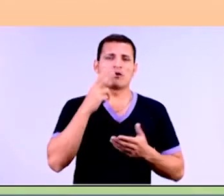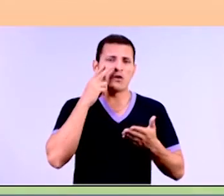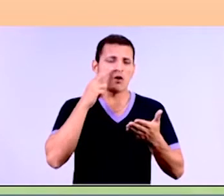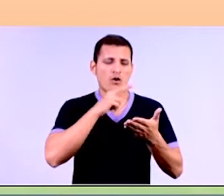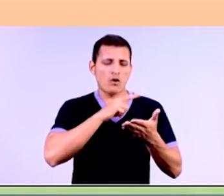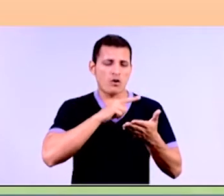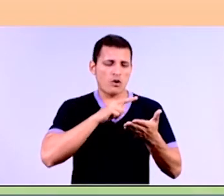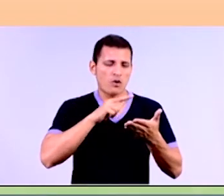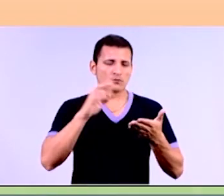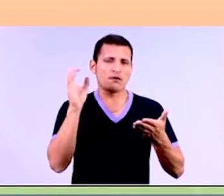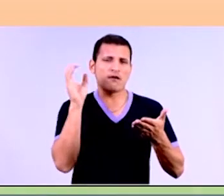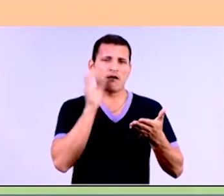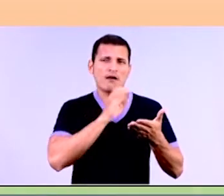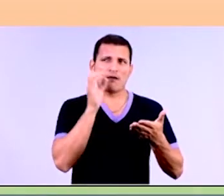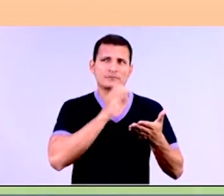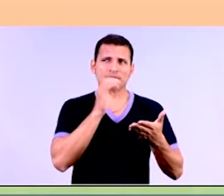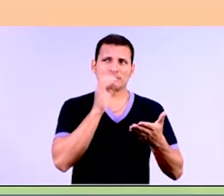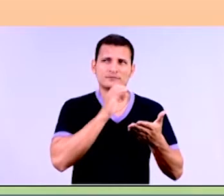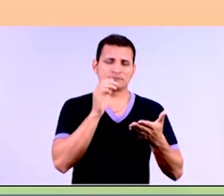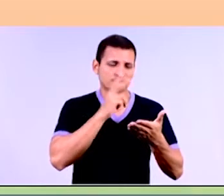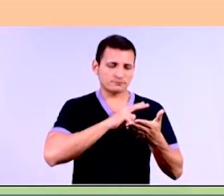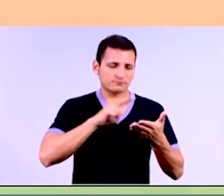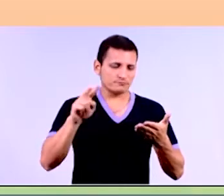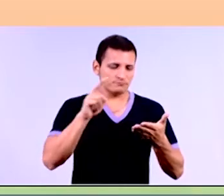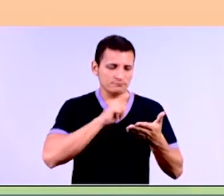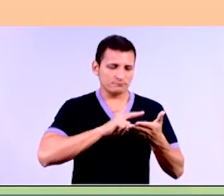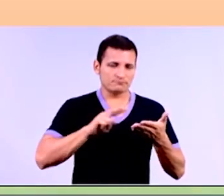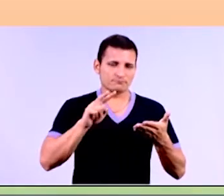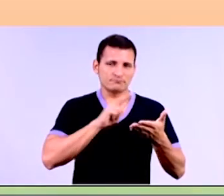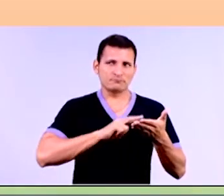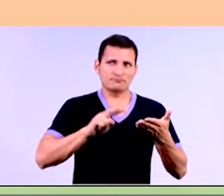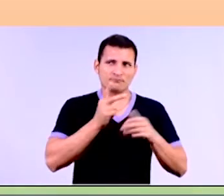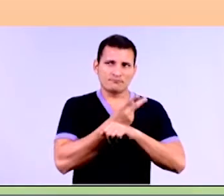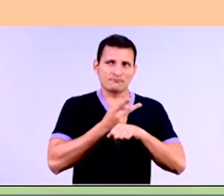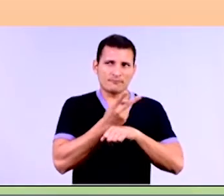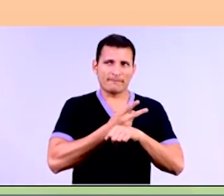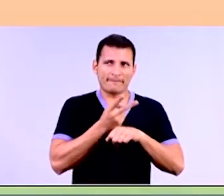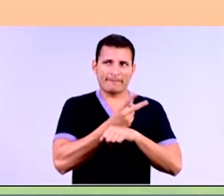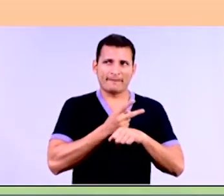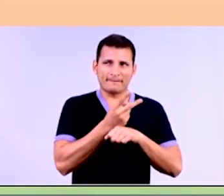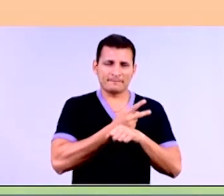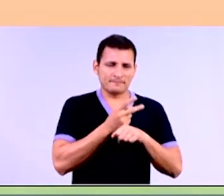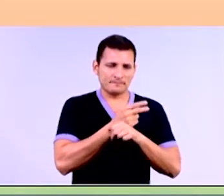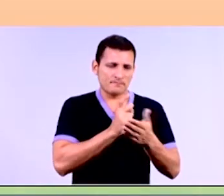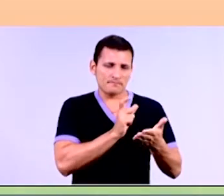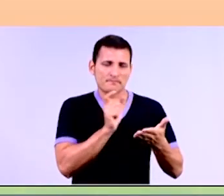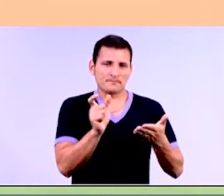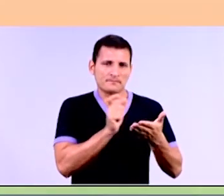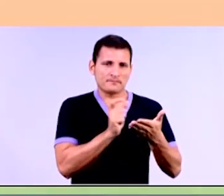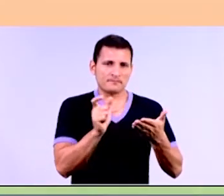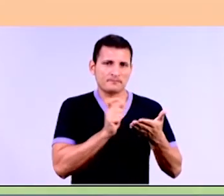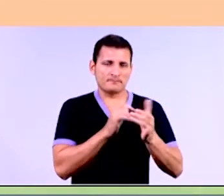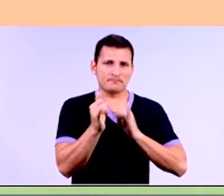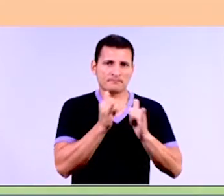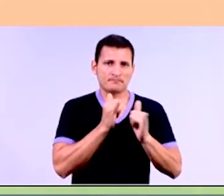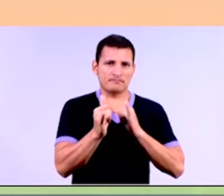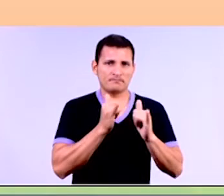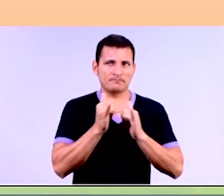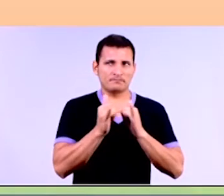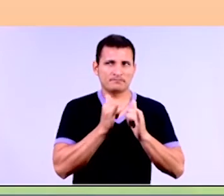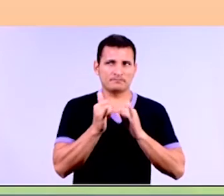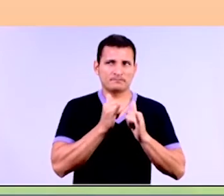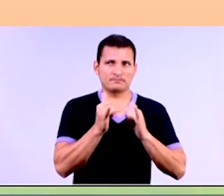olhos rapidamente pelo texto, procurando pistas ou informações